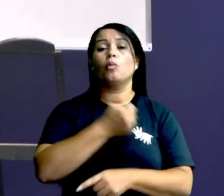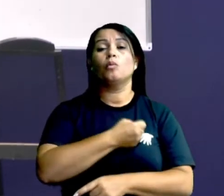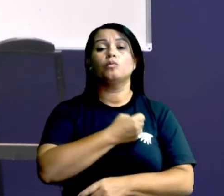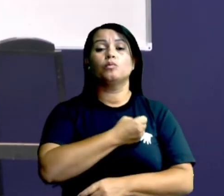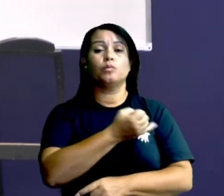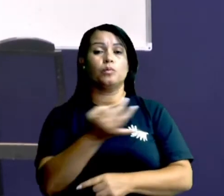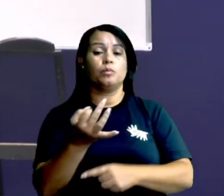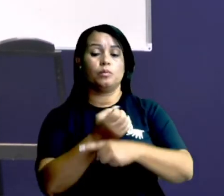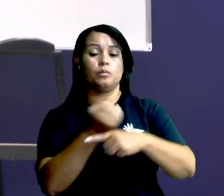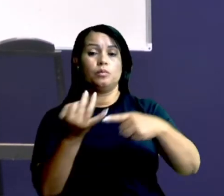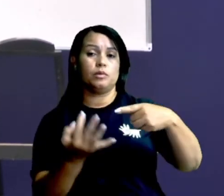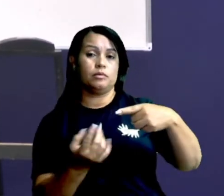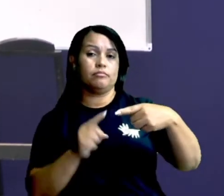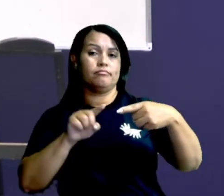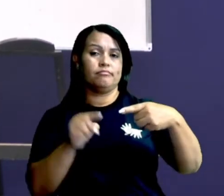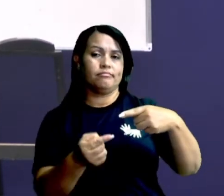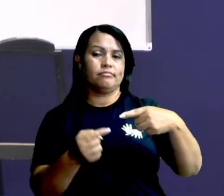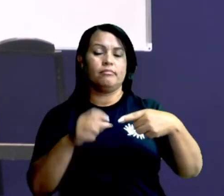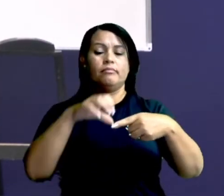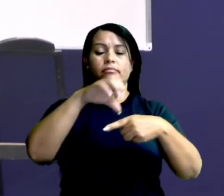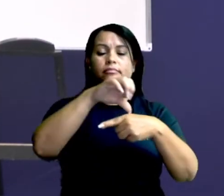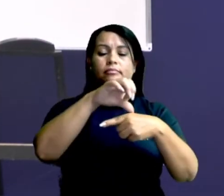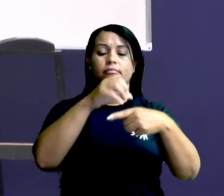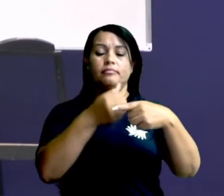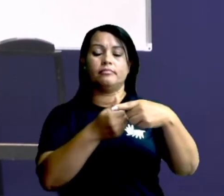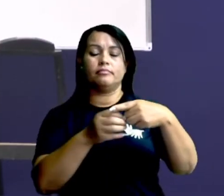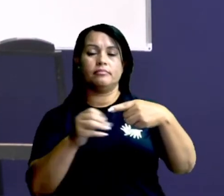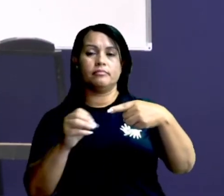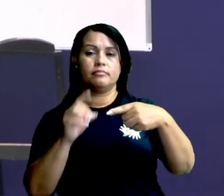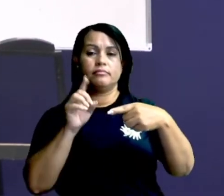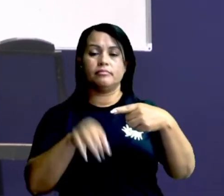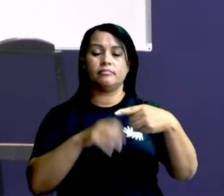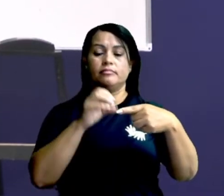à fração 9 centésimo é